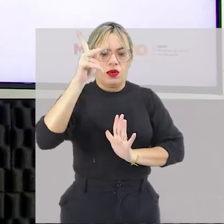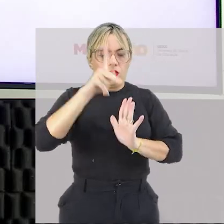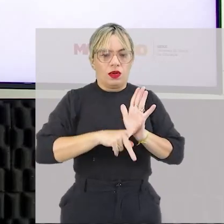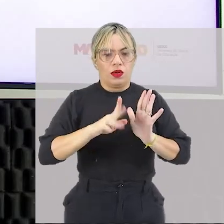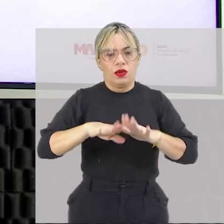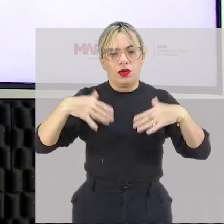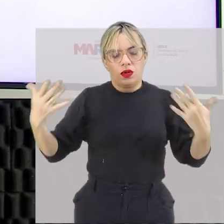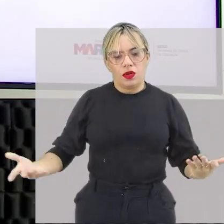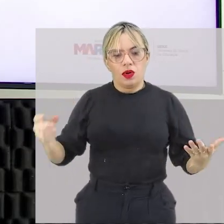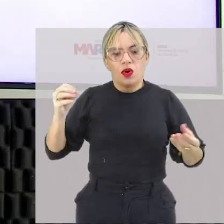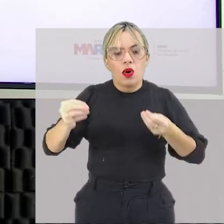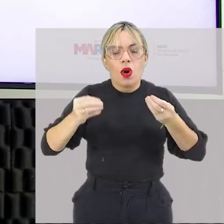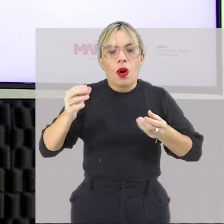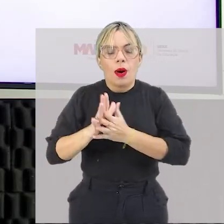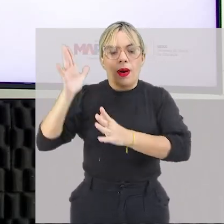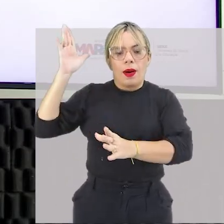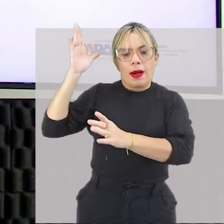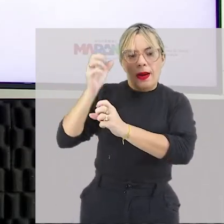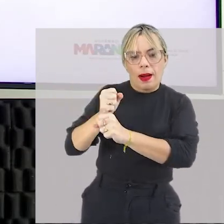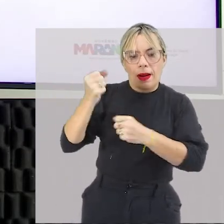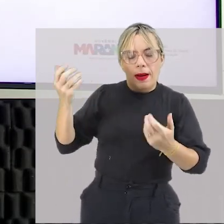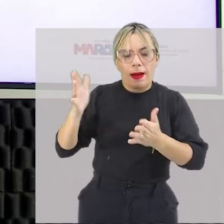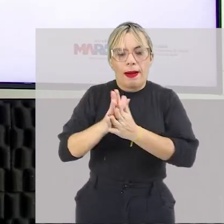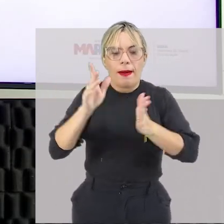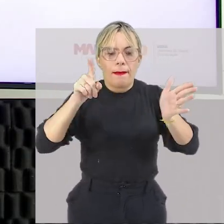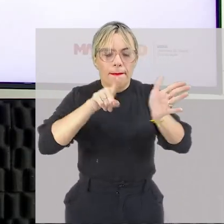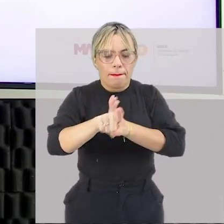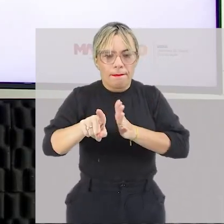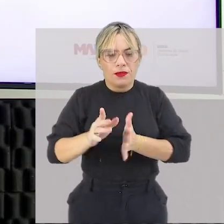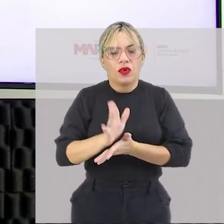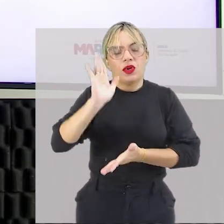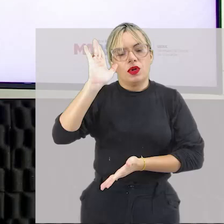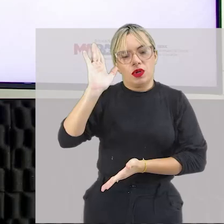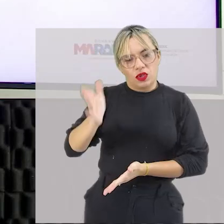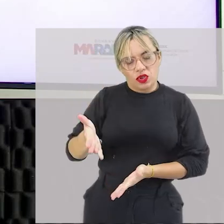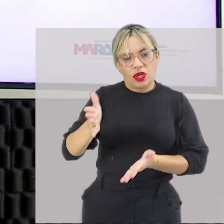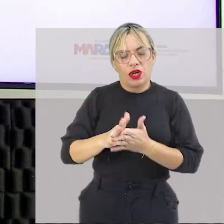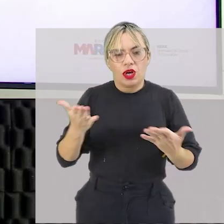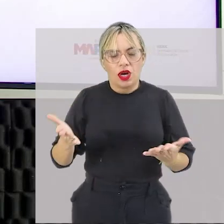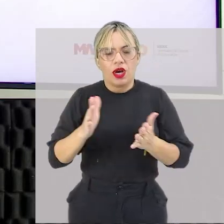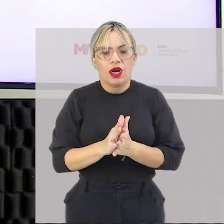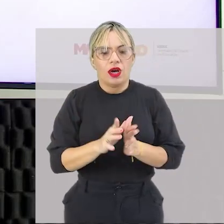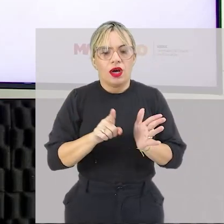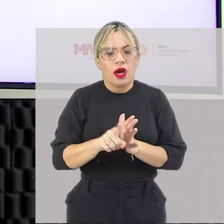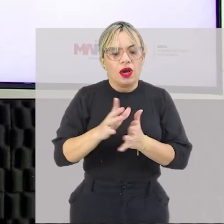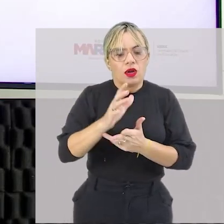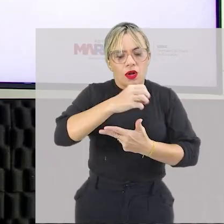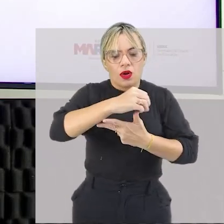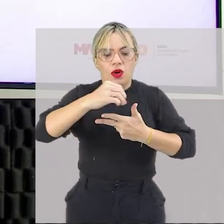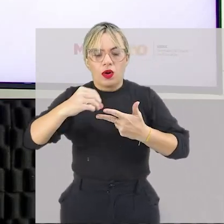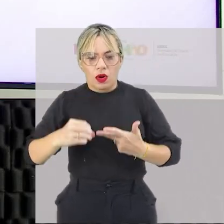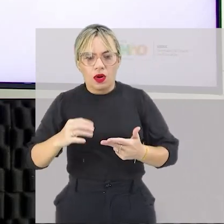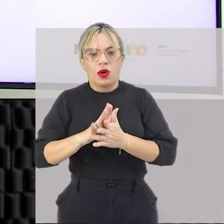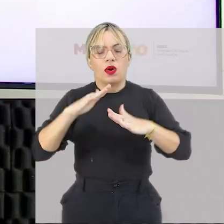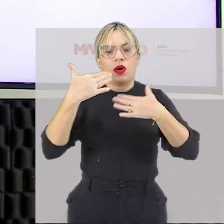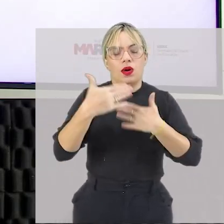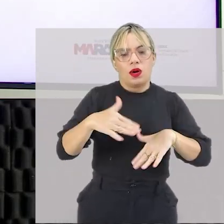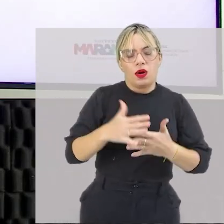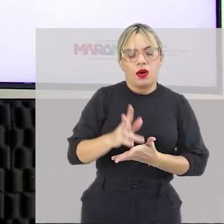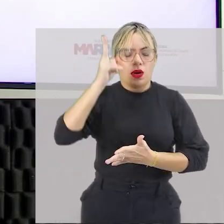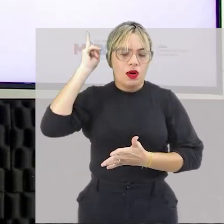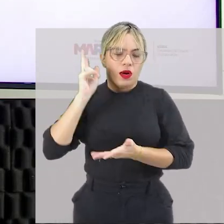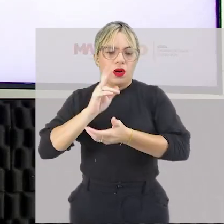projeto, uma espécie de revisão através de questões que já foram cobradas tanto no Enem quanto no vestibular